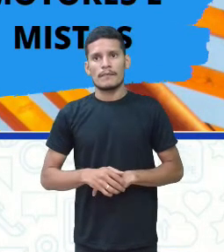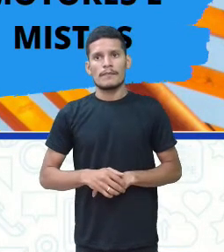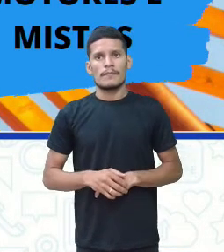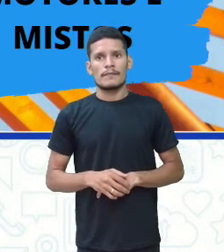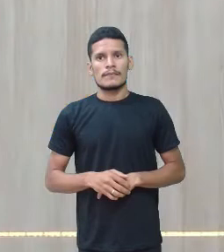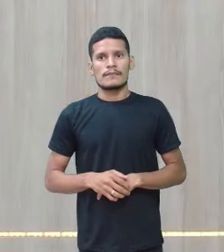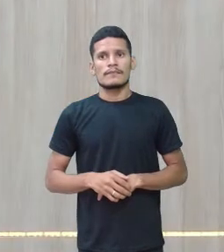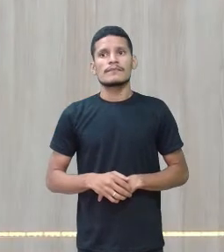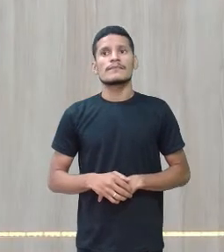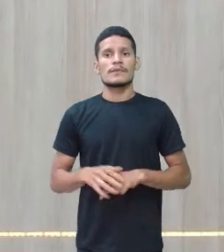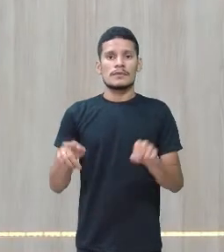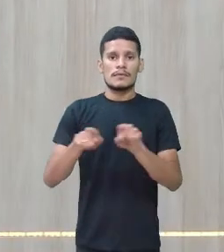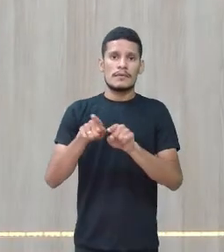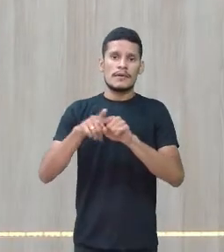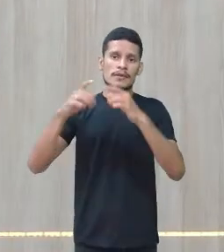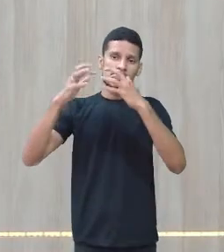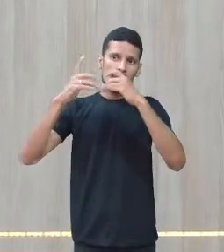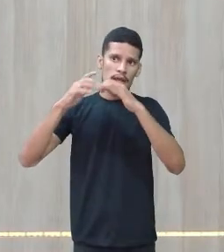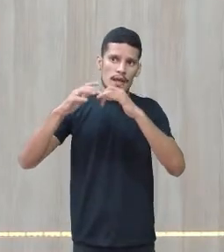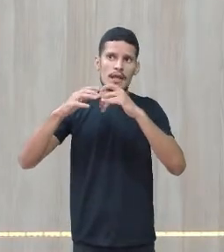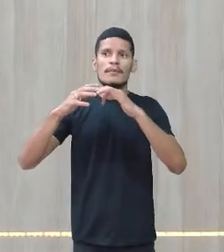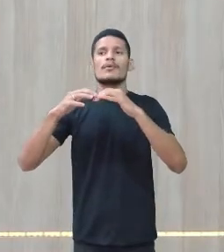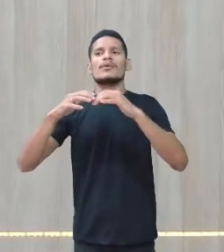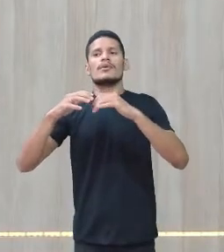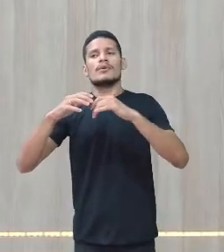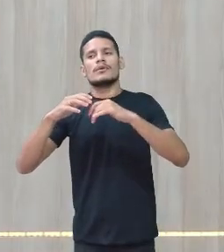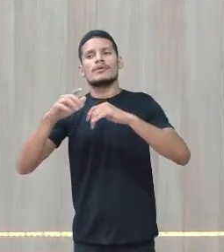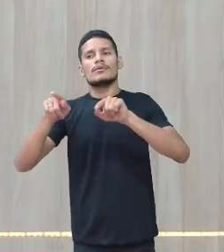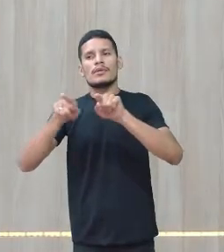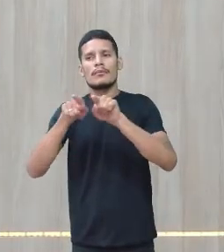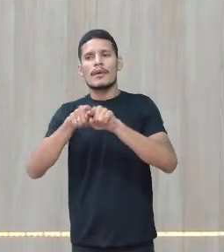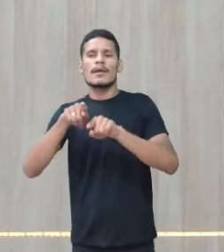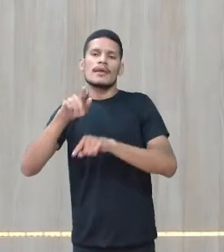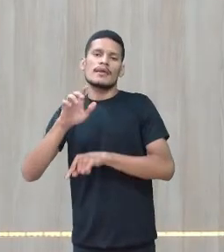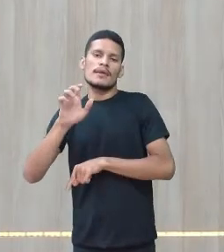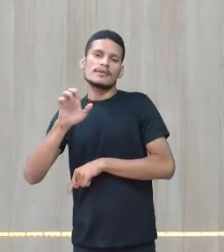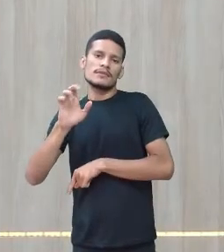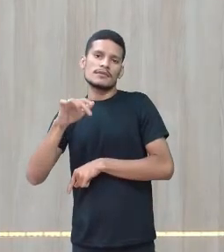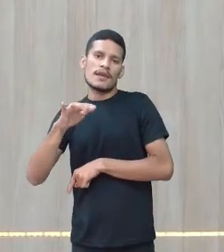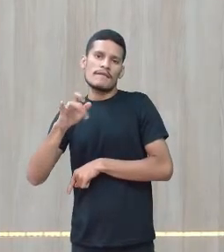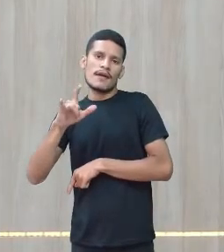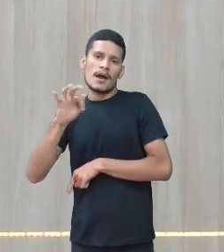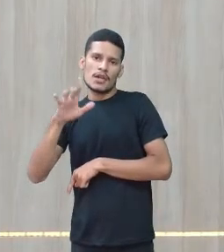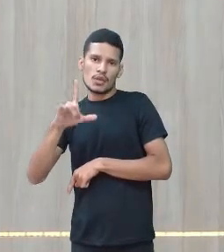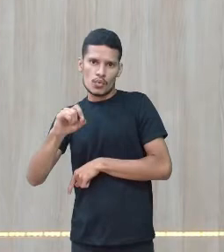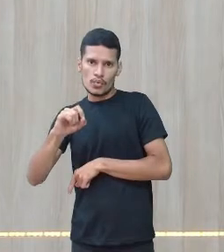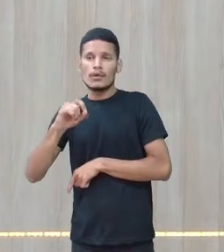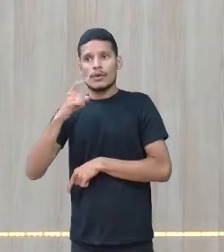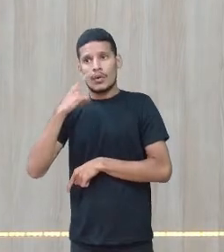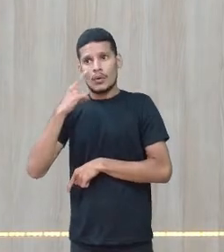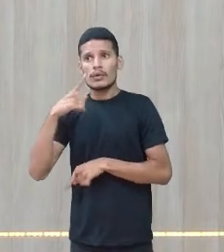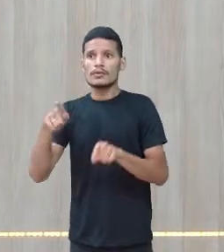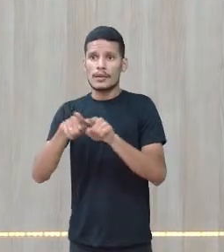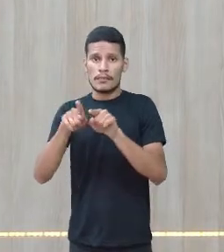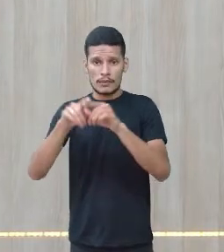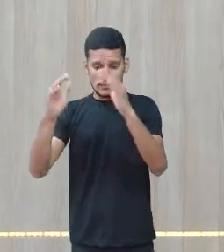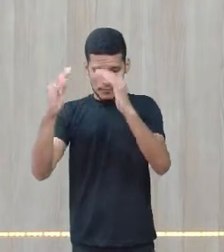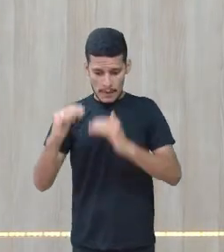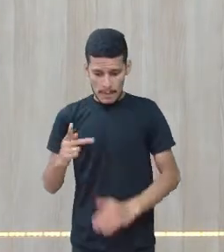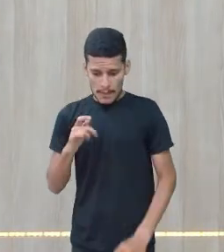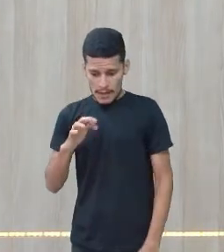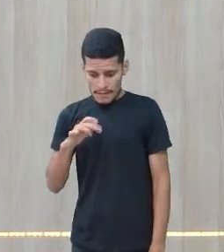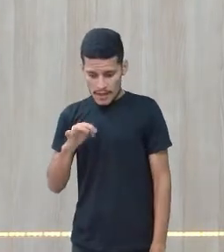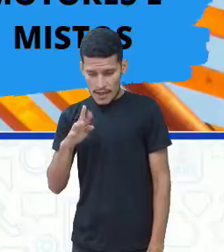formado pelo cérebro, pelo cerebelo, né, pelo tronco encefálico, então bem interessante aí. Já na questão do